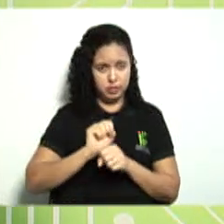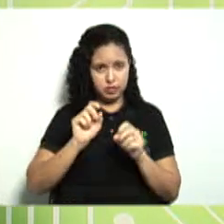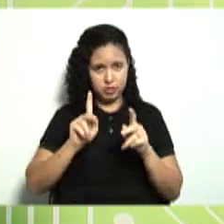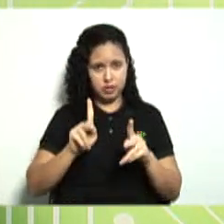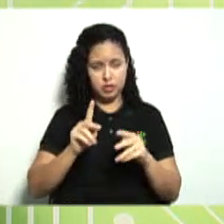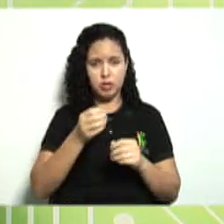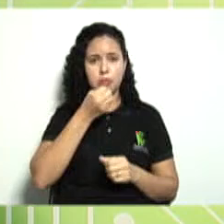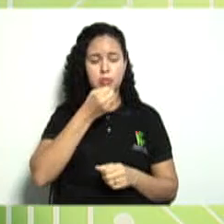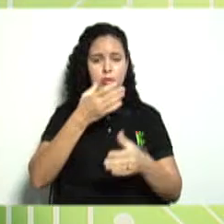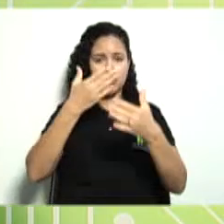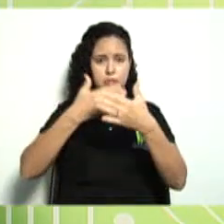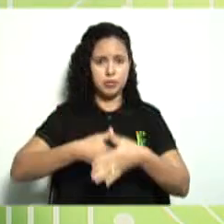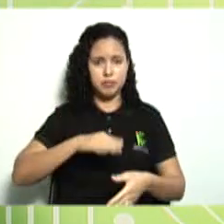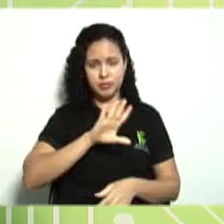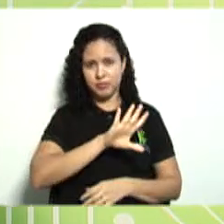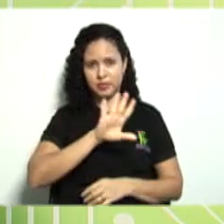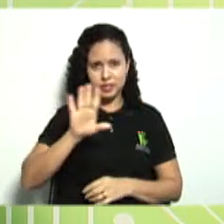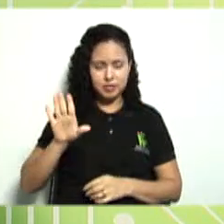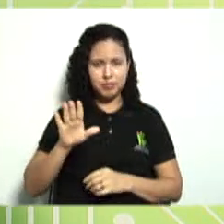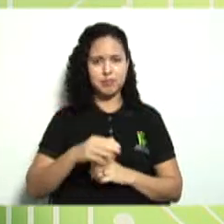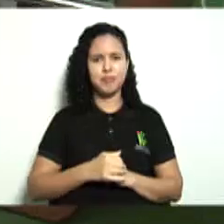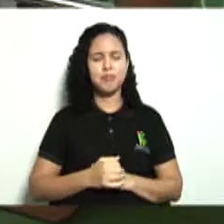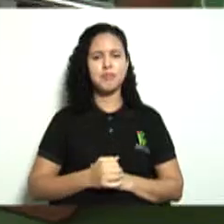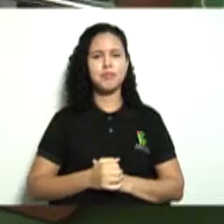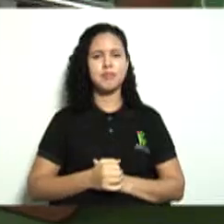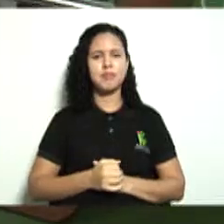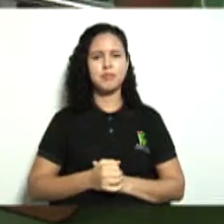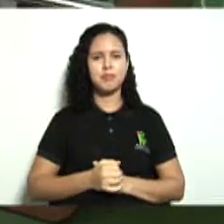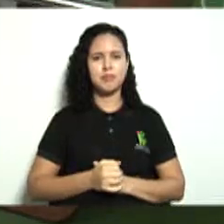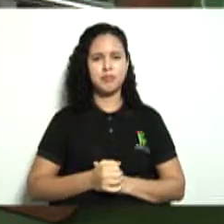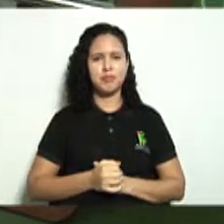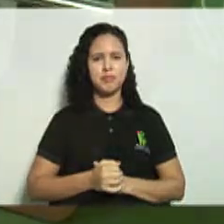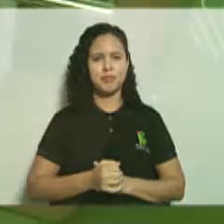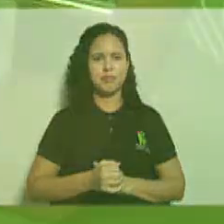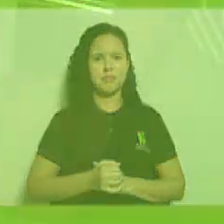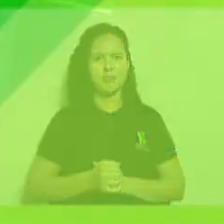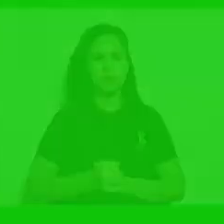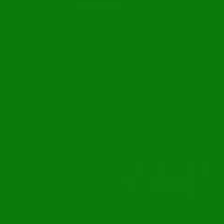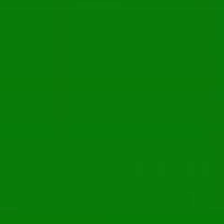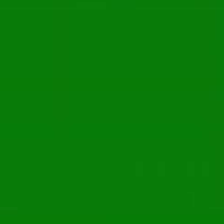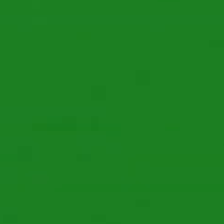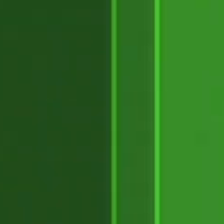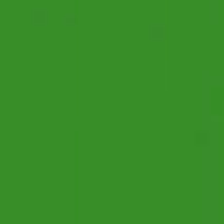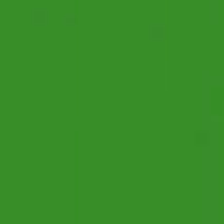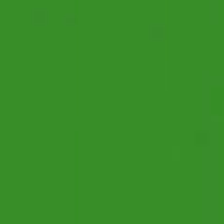Então, boa prova e até a próxima, né? Até mais.